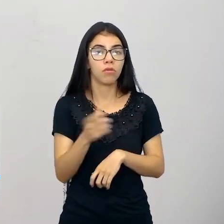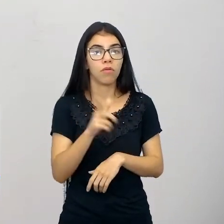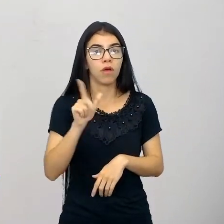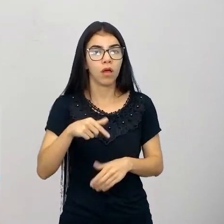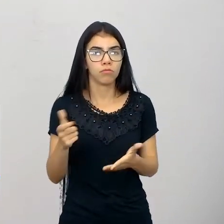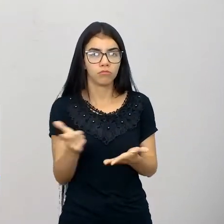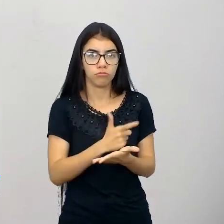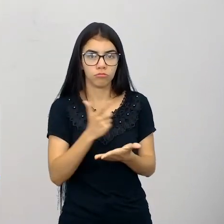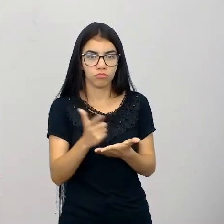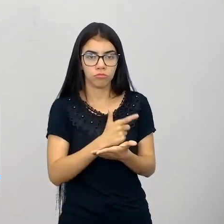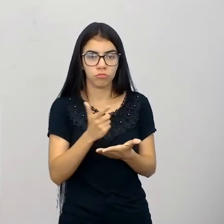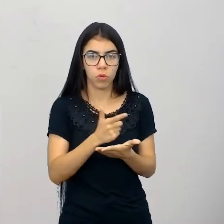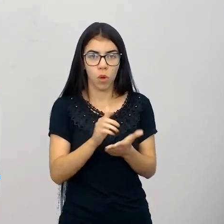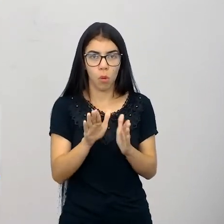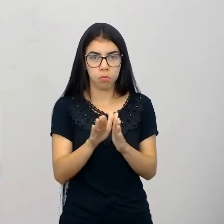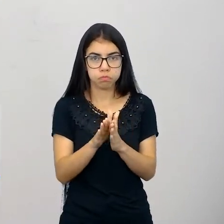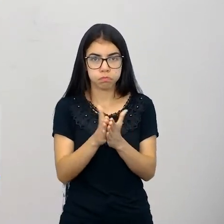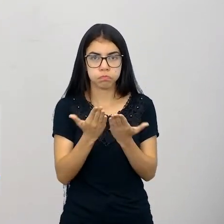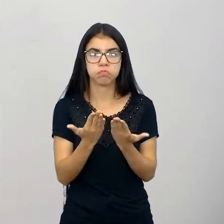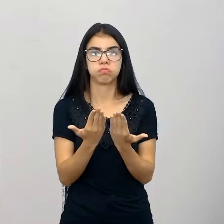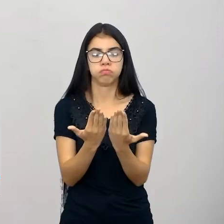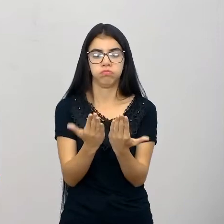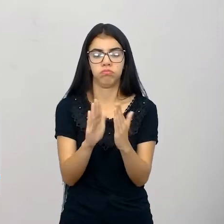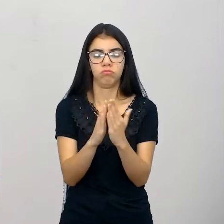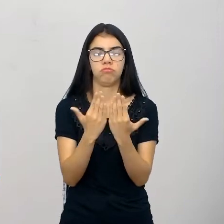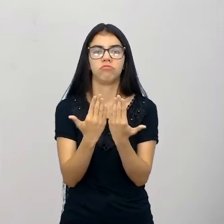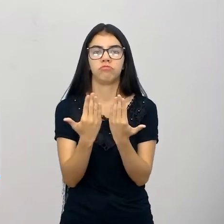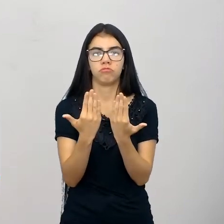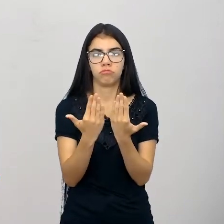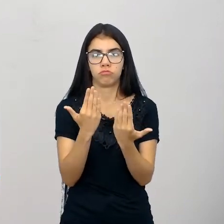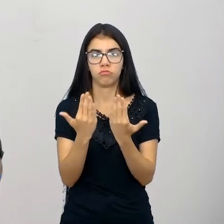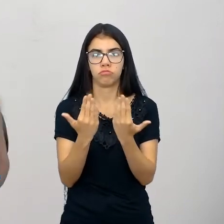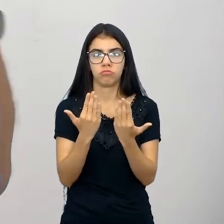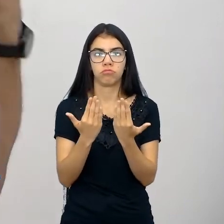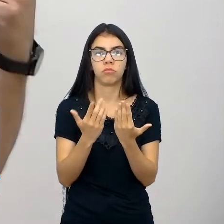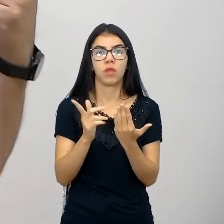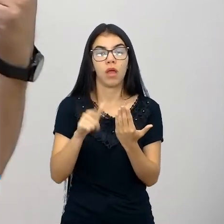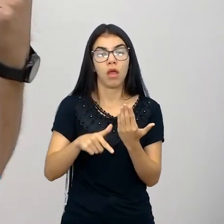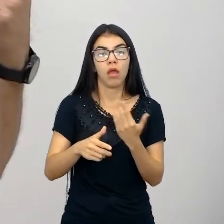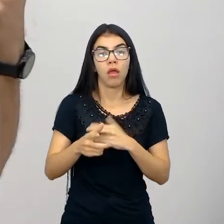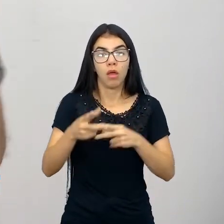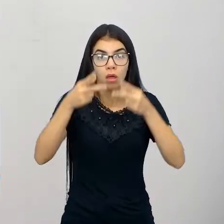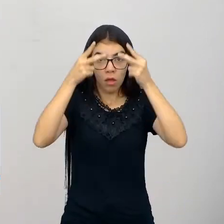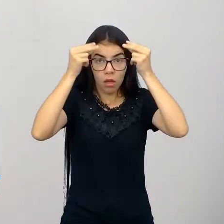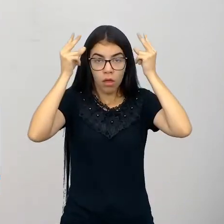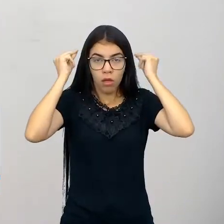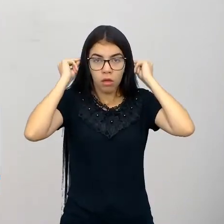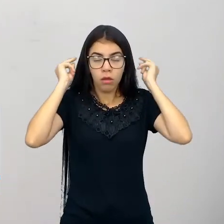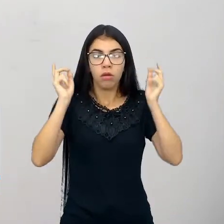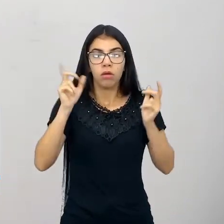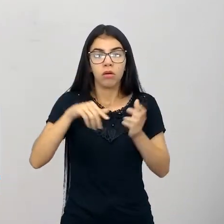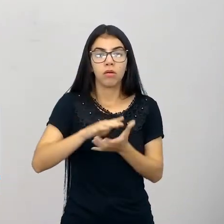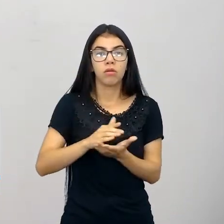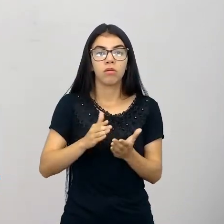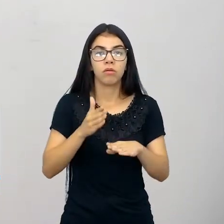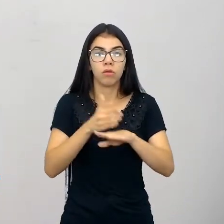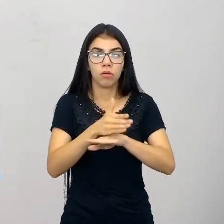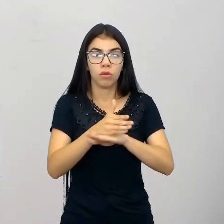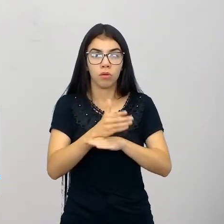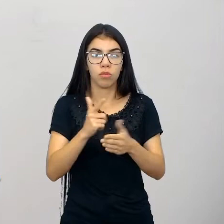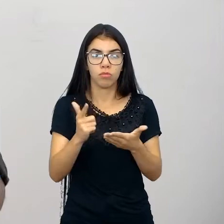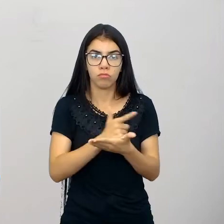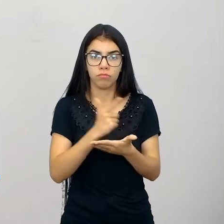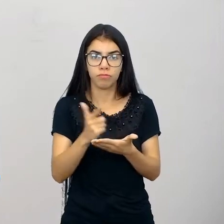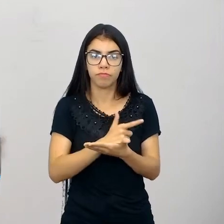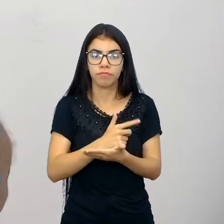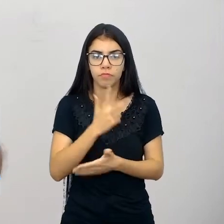livro encadernado. Então, para um grego lá do período homérico, ter acesso a esse livro que você tem em mãos e